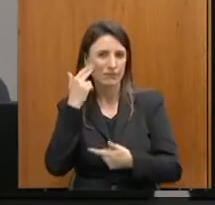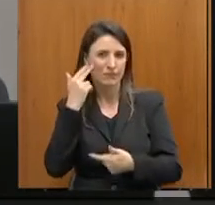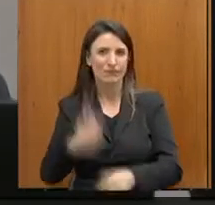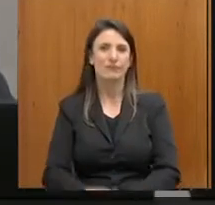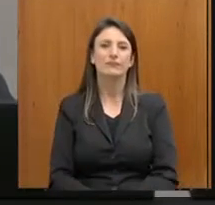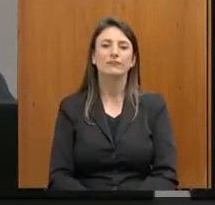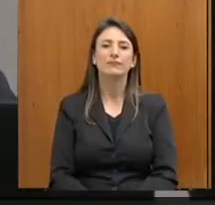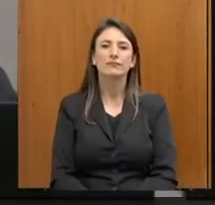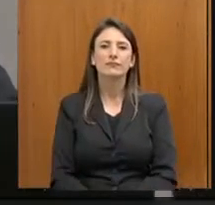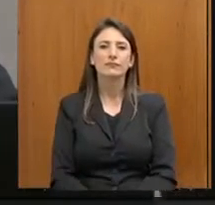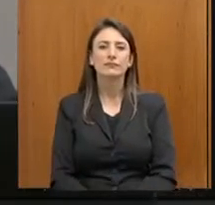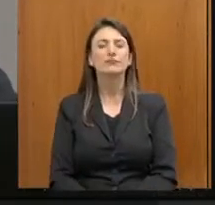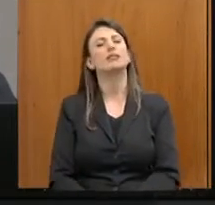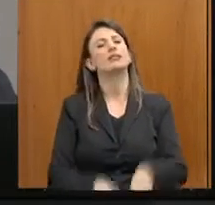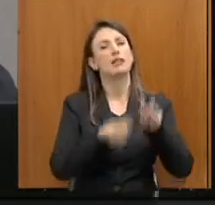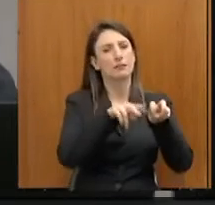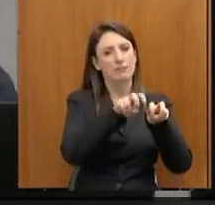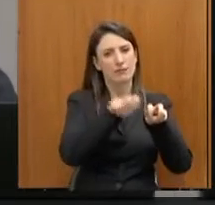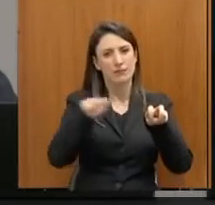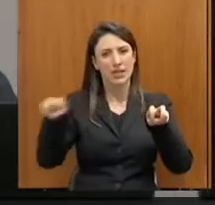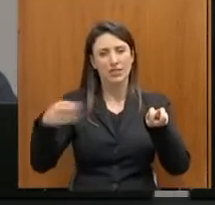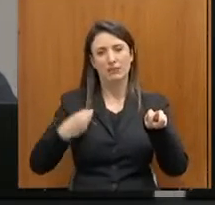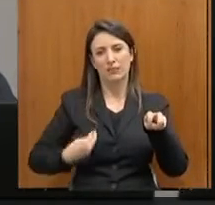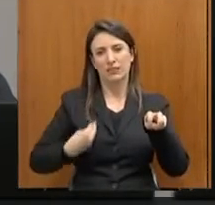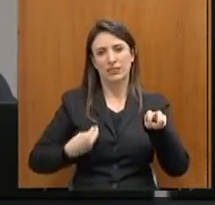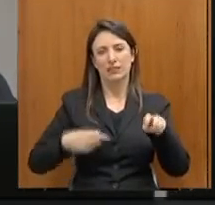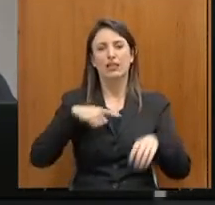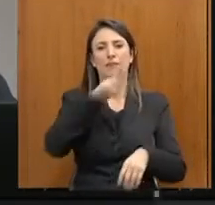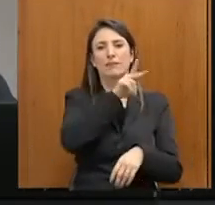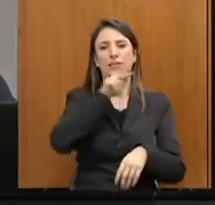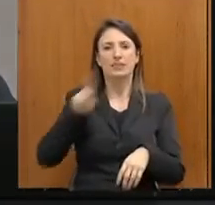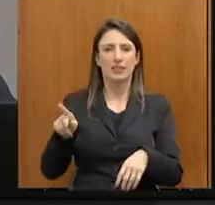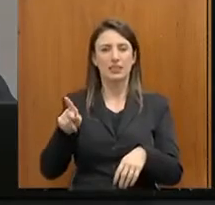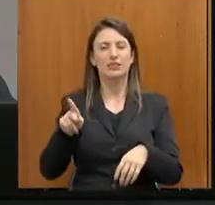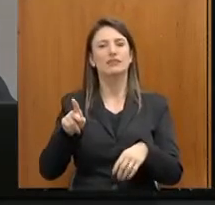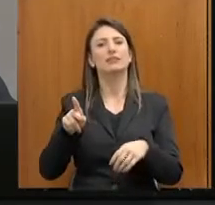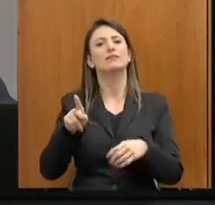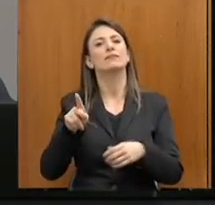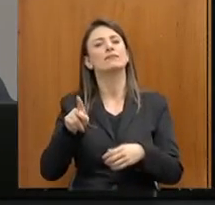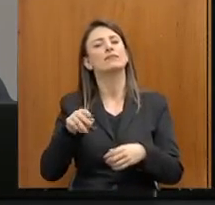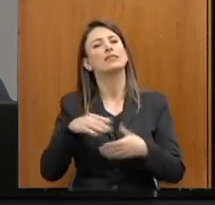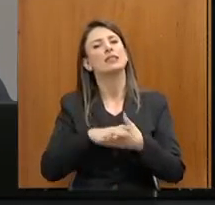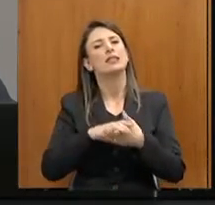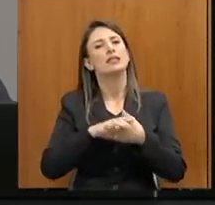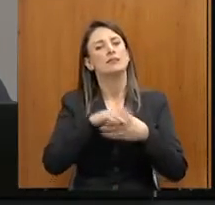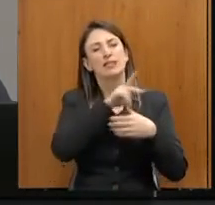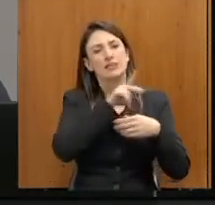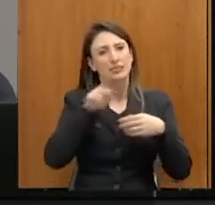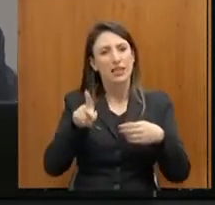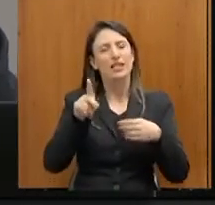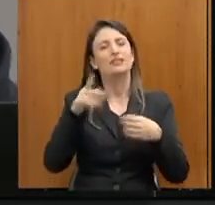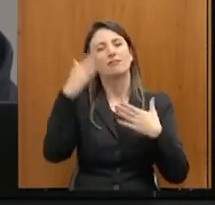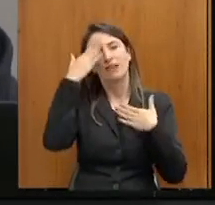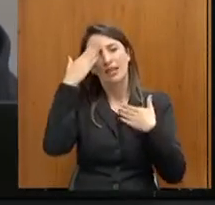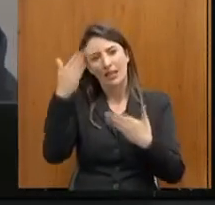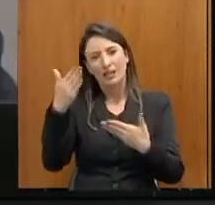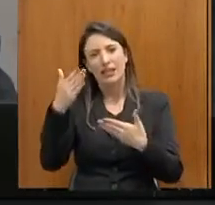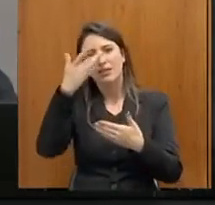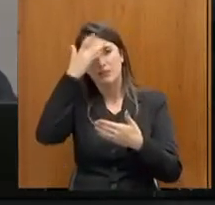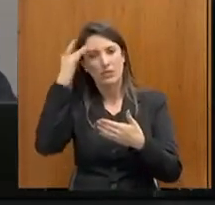a composição da mesa a presidência registro e agradece a presença dos seguintes convidados